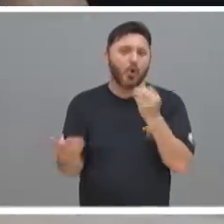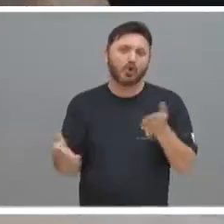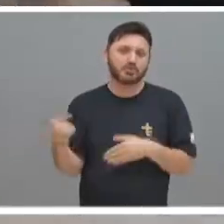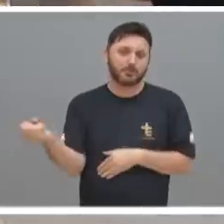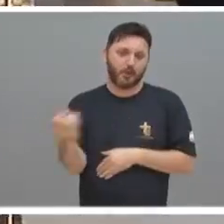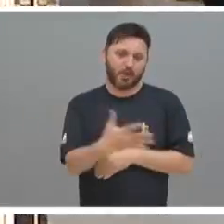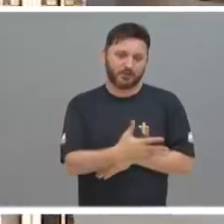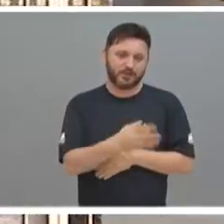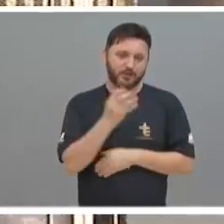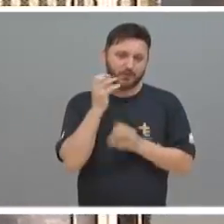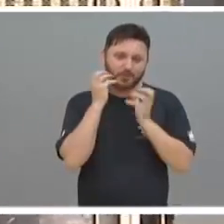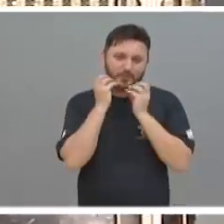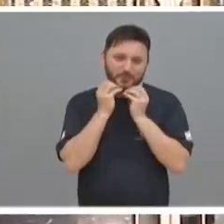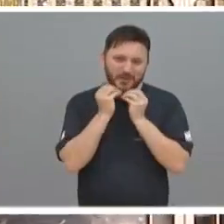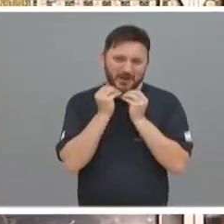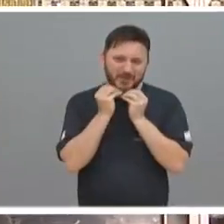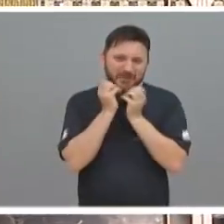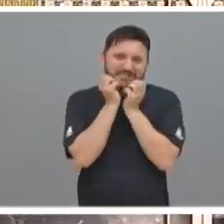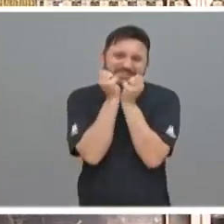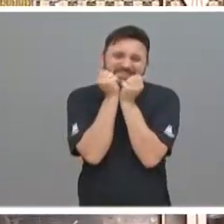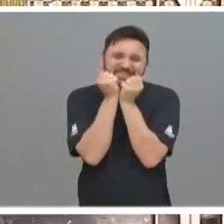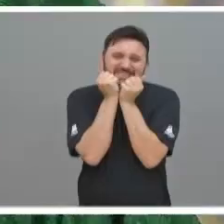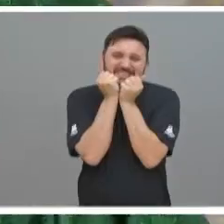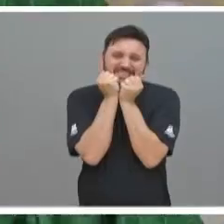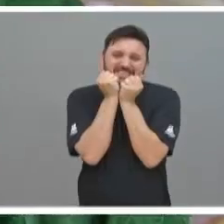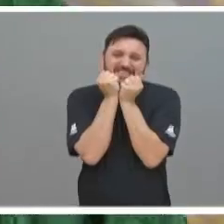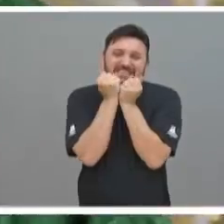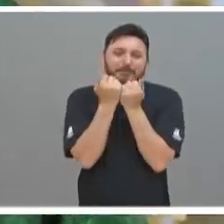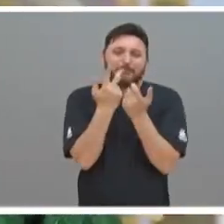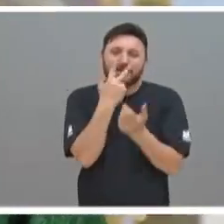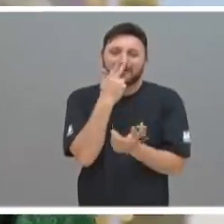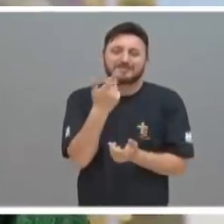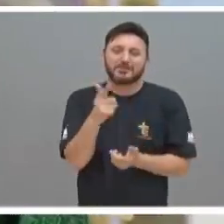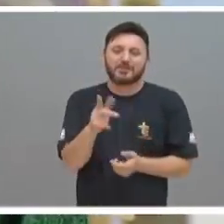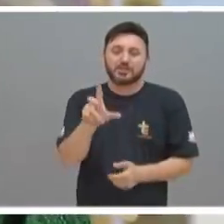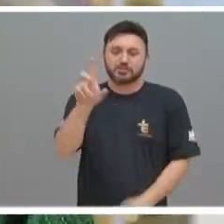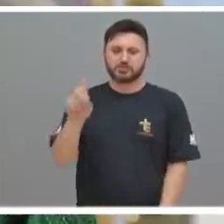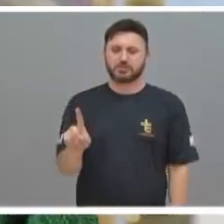barba. Arrancar a barba é arrancar a dignidade.